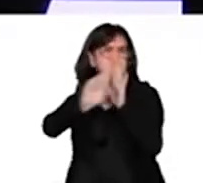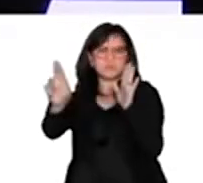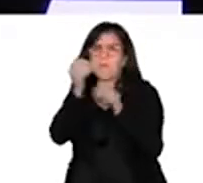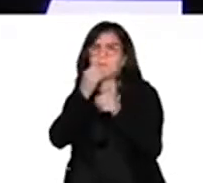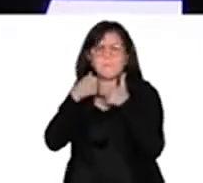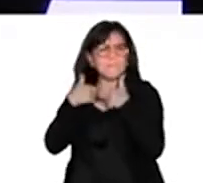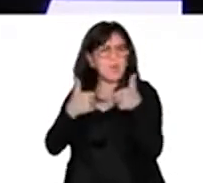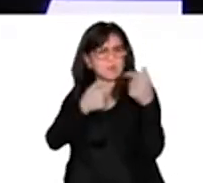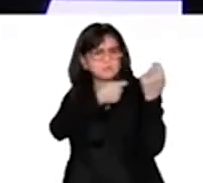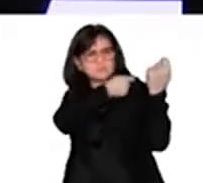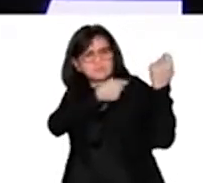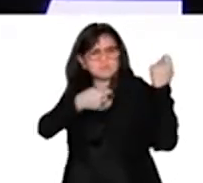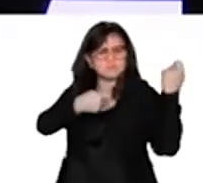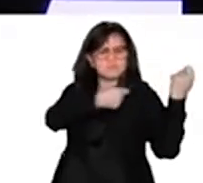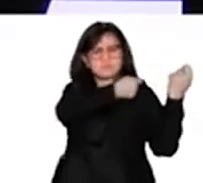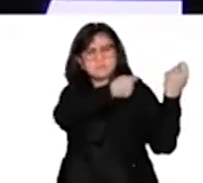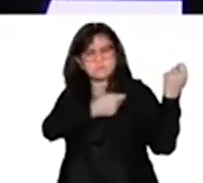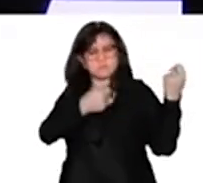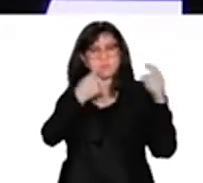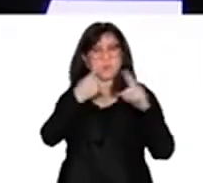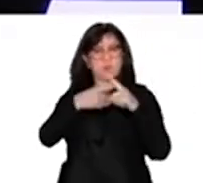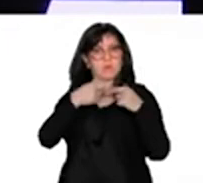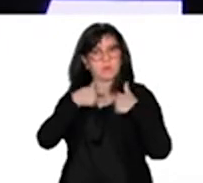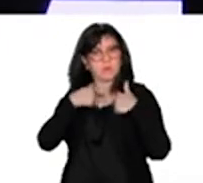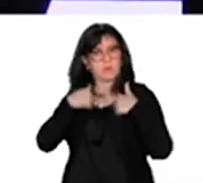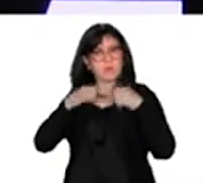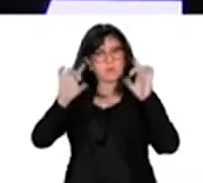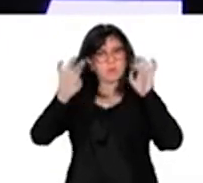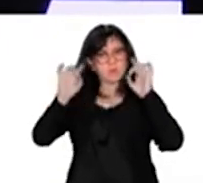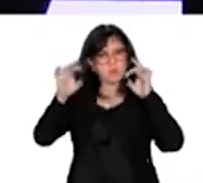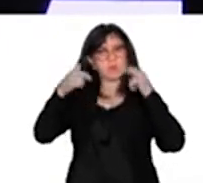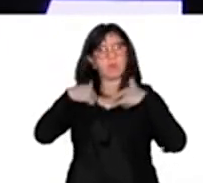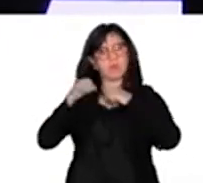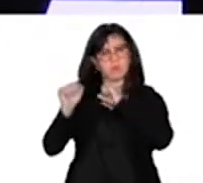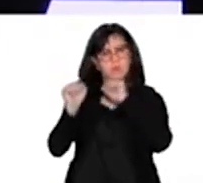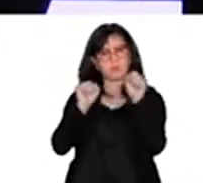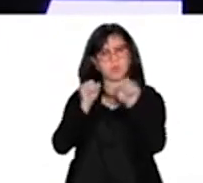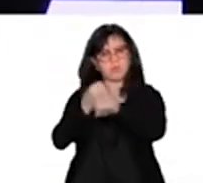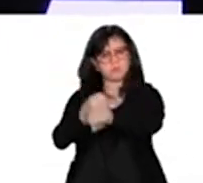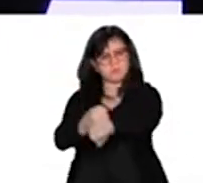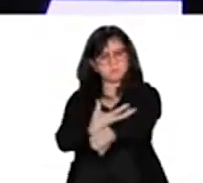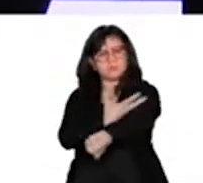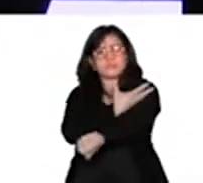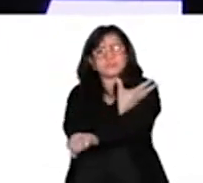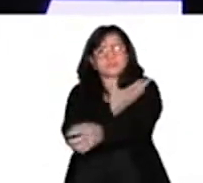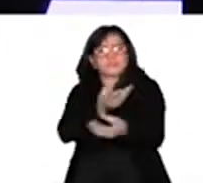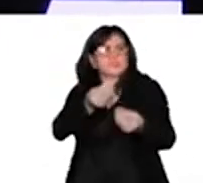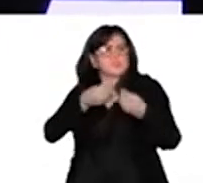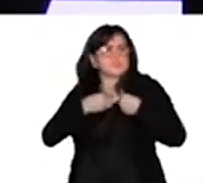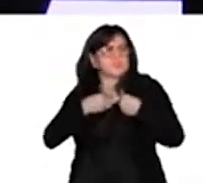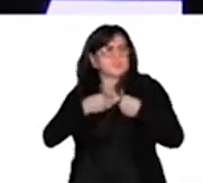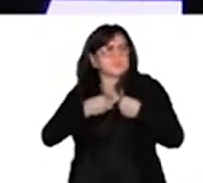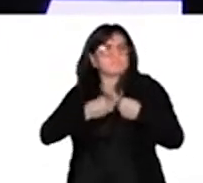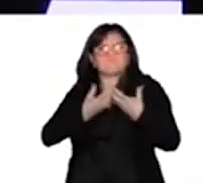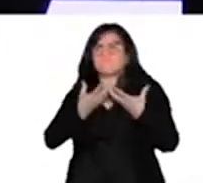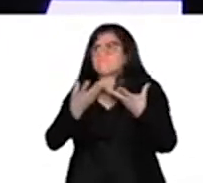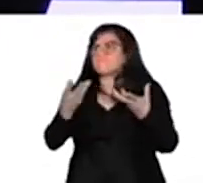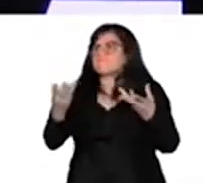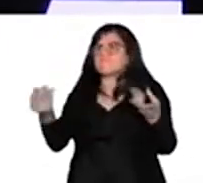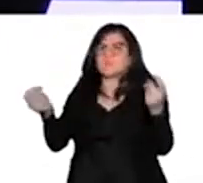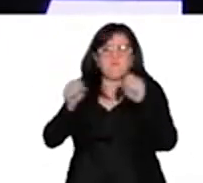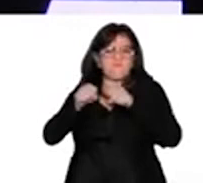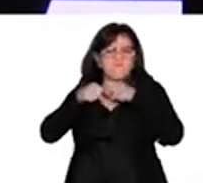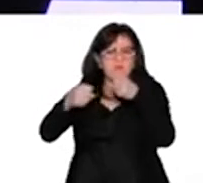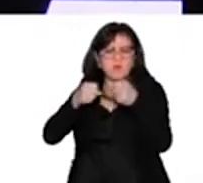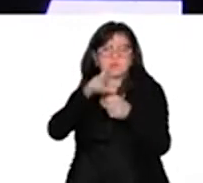um violino, porque, para mim, isso pessoalmente falando, o violino tem um poder de emocionar, de tocar, de, sabe? Ele tem uma